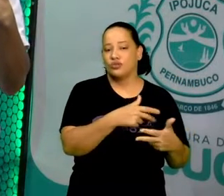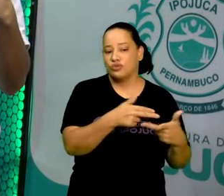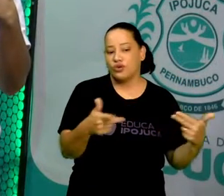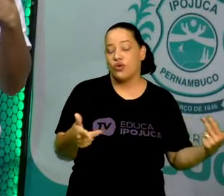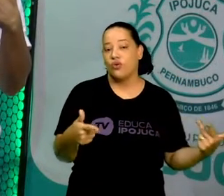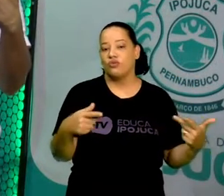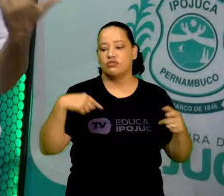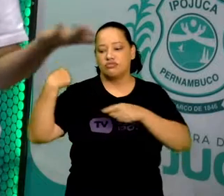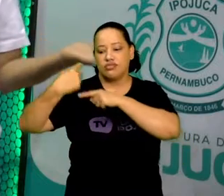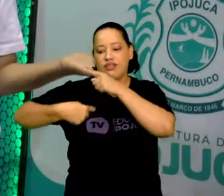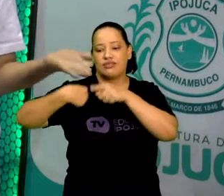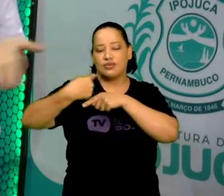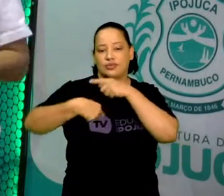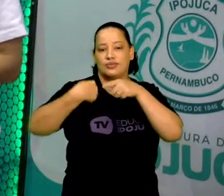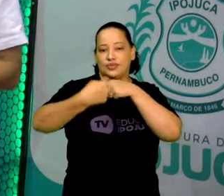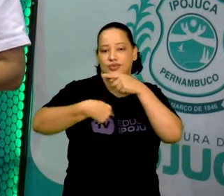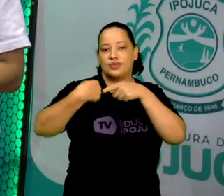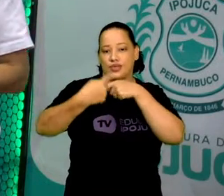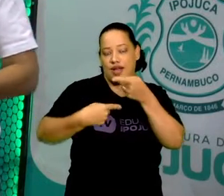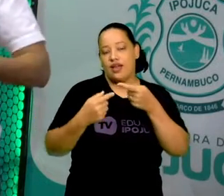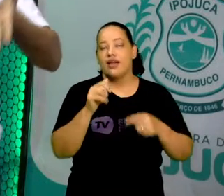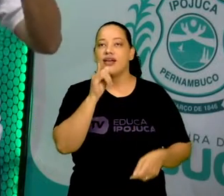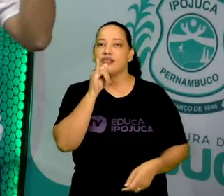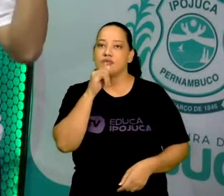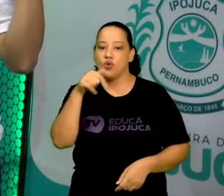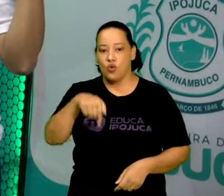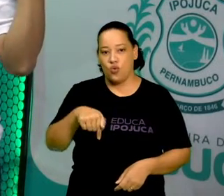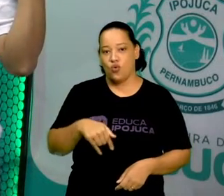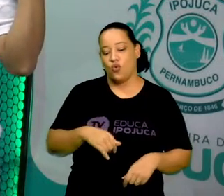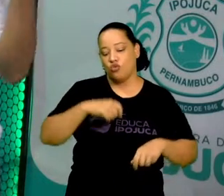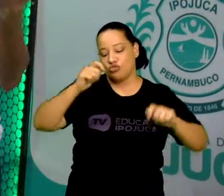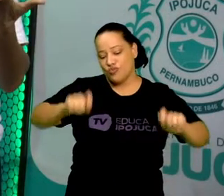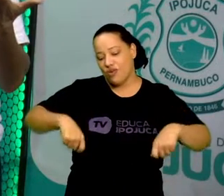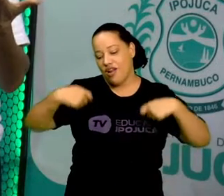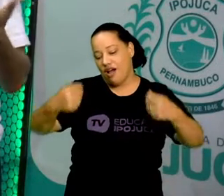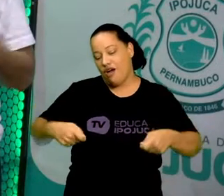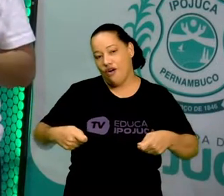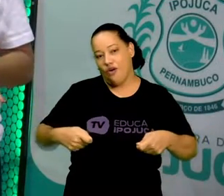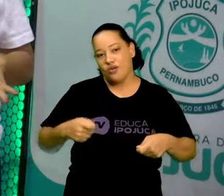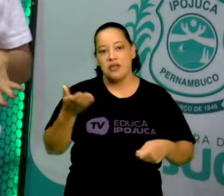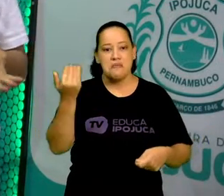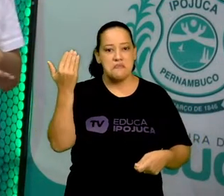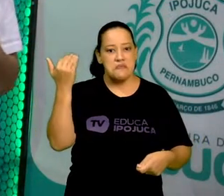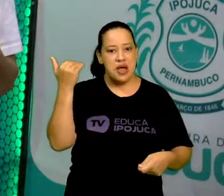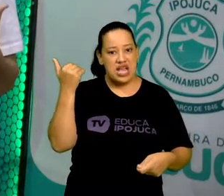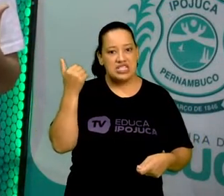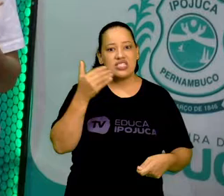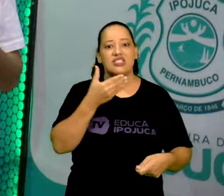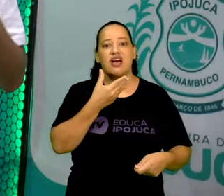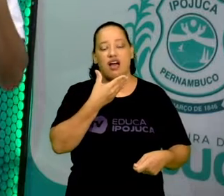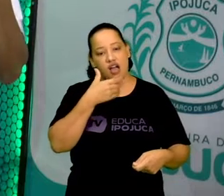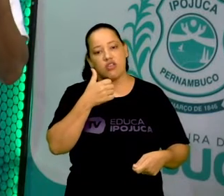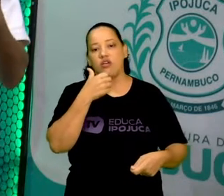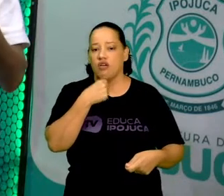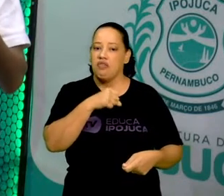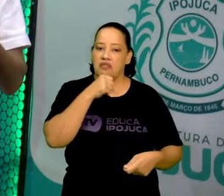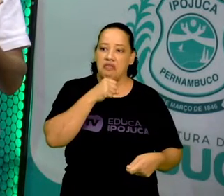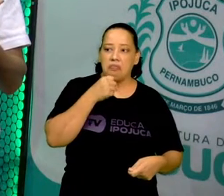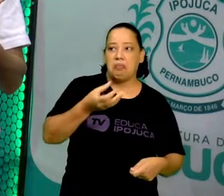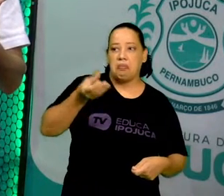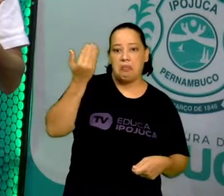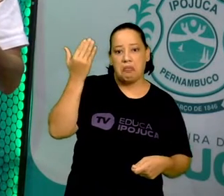de geração em geração Imagina a gente pula corda hoje nossas bisavós já pulava a gente hoje roda o pião